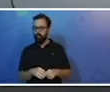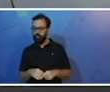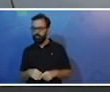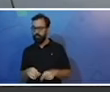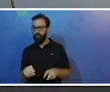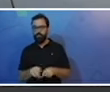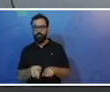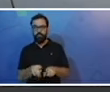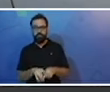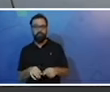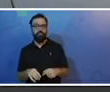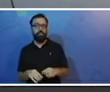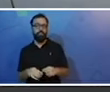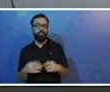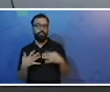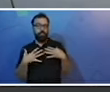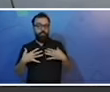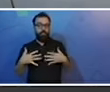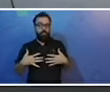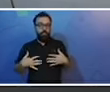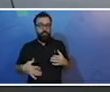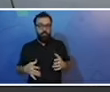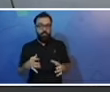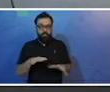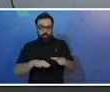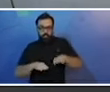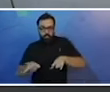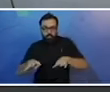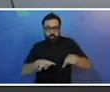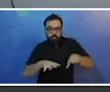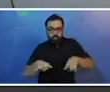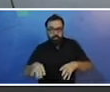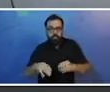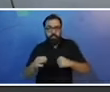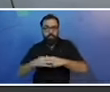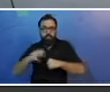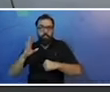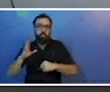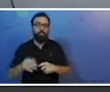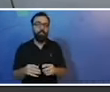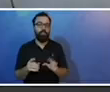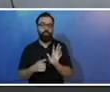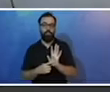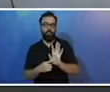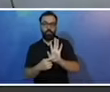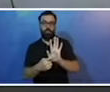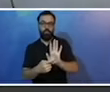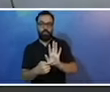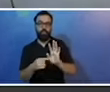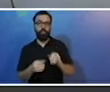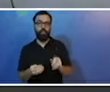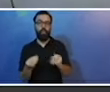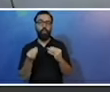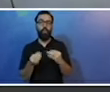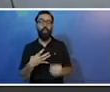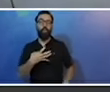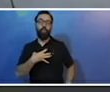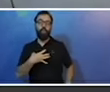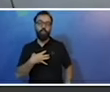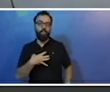também vamos melhorar a nossa expressão corporal a maneira como a gente se movimenta e mostra como nós estamos nos sentindo